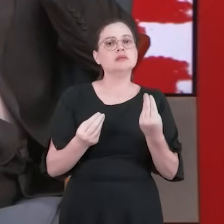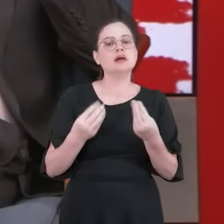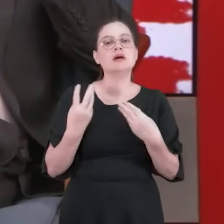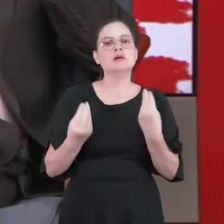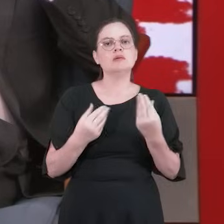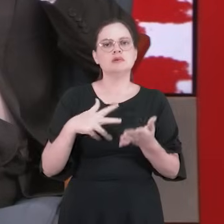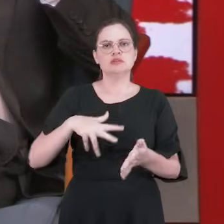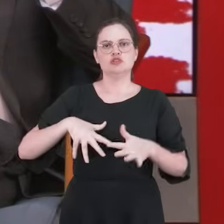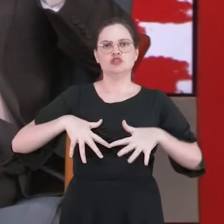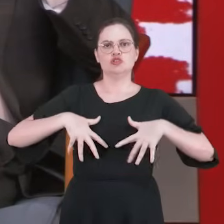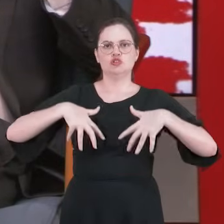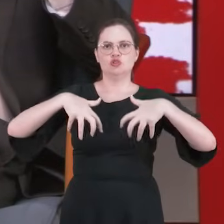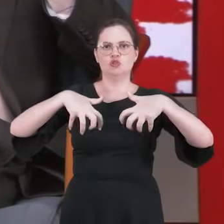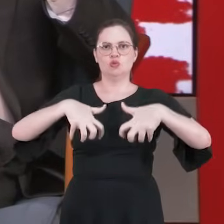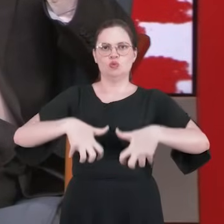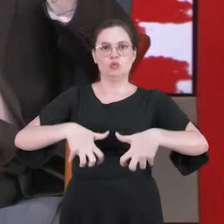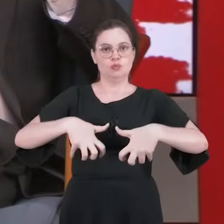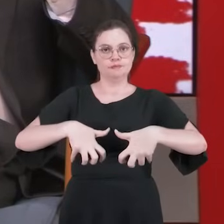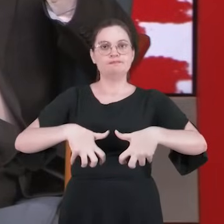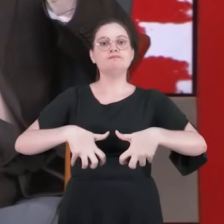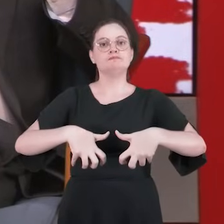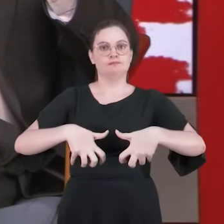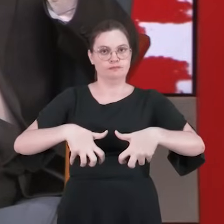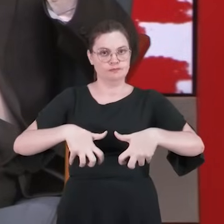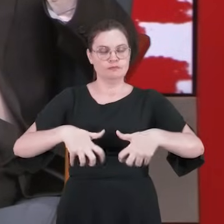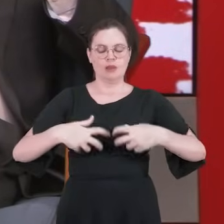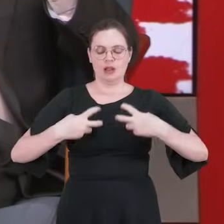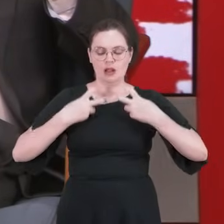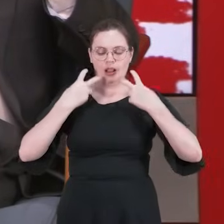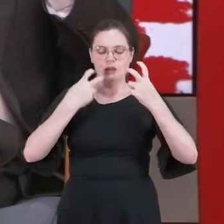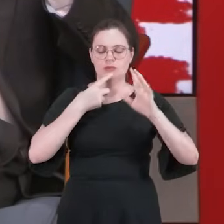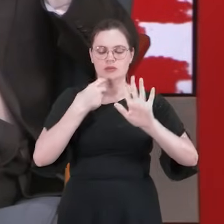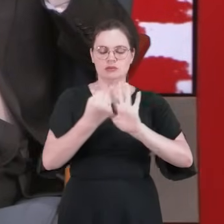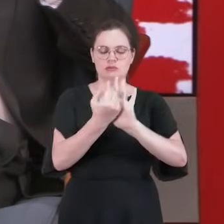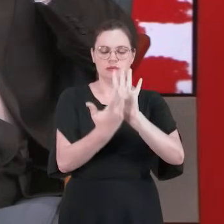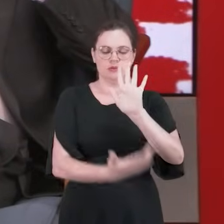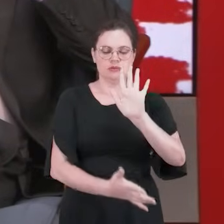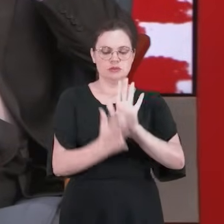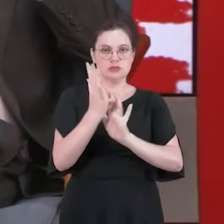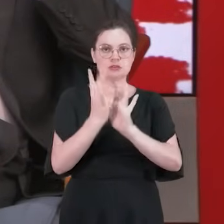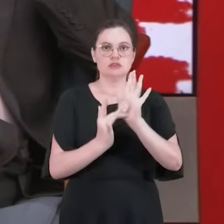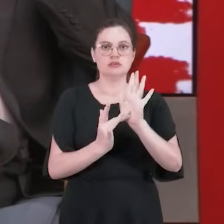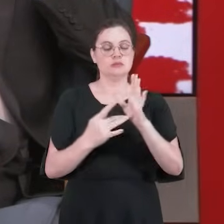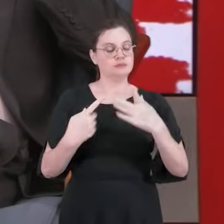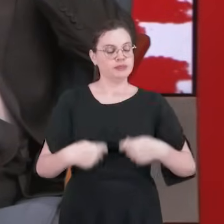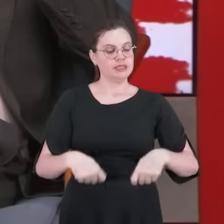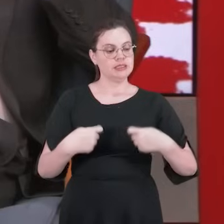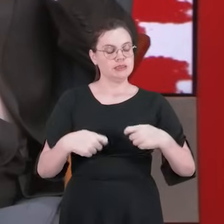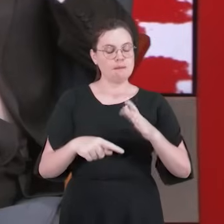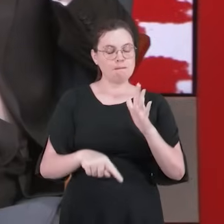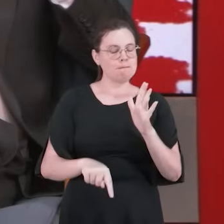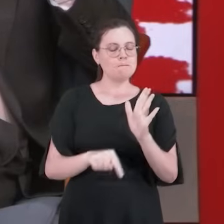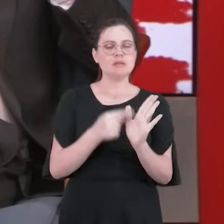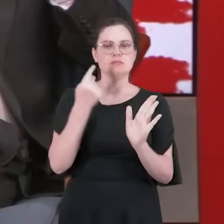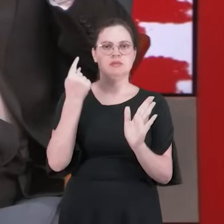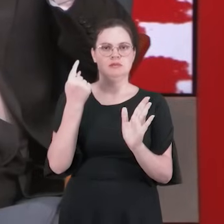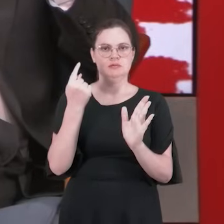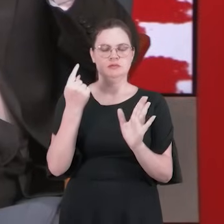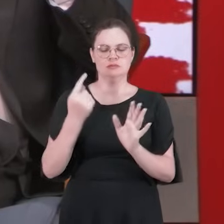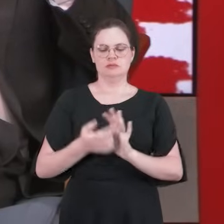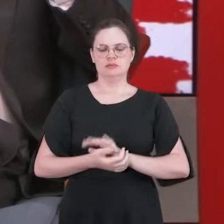cultos de joelhos, clamando pelo sangue de Jesus. Me lembro